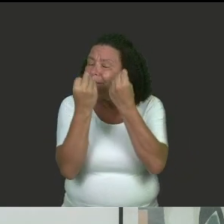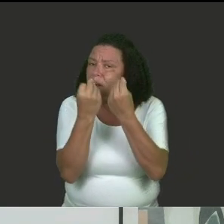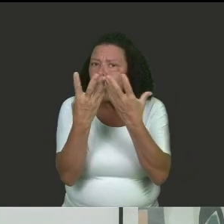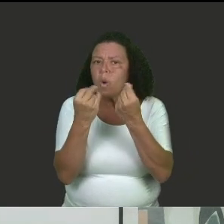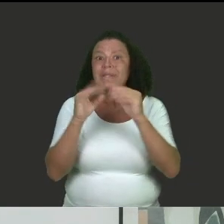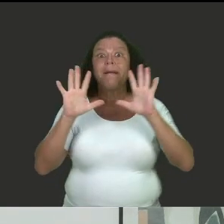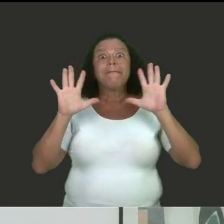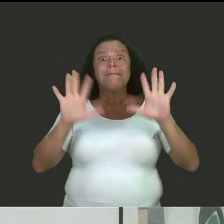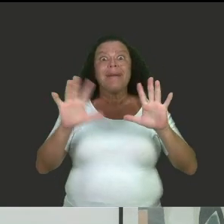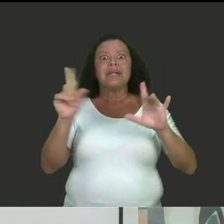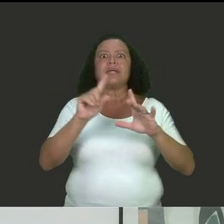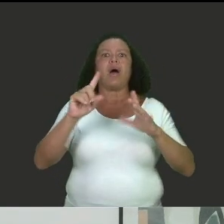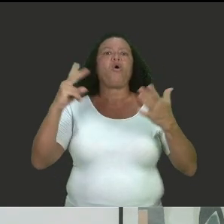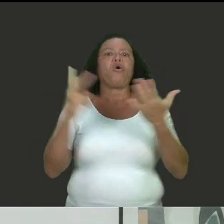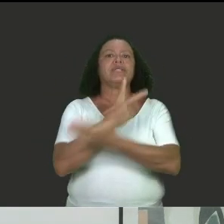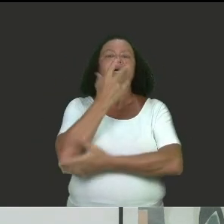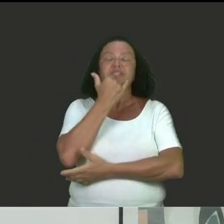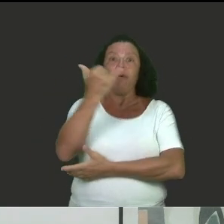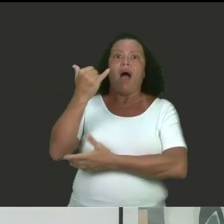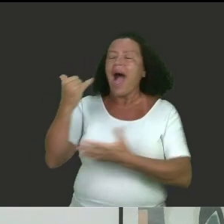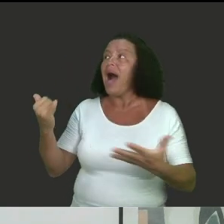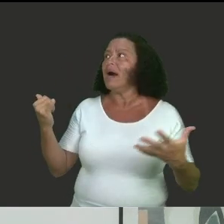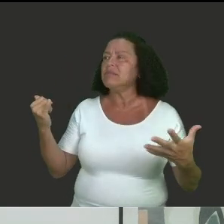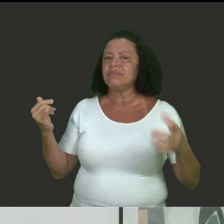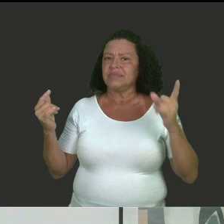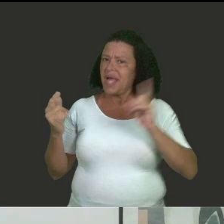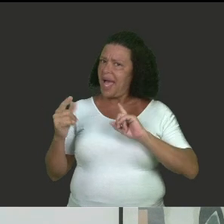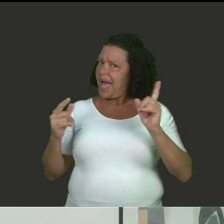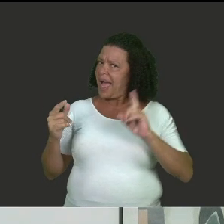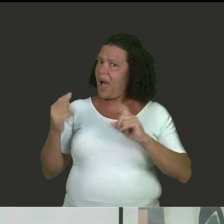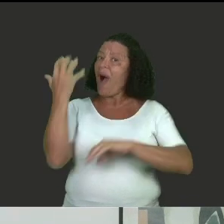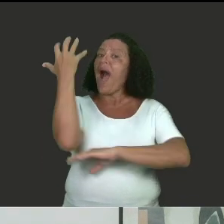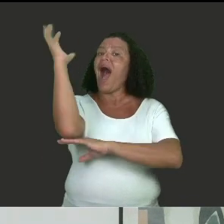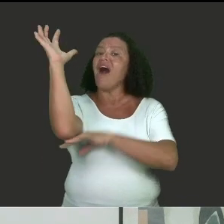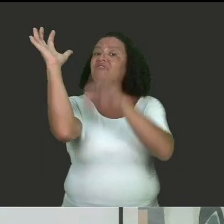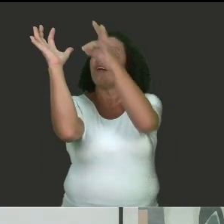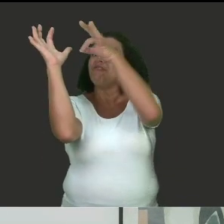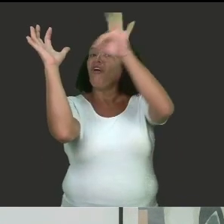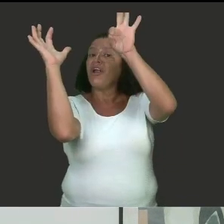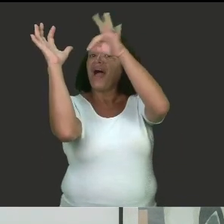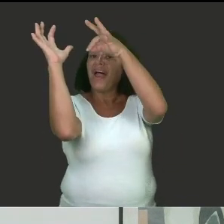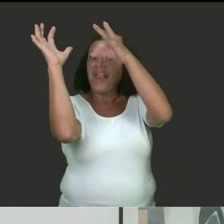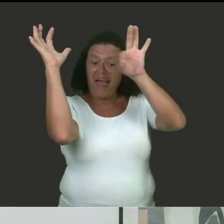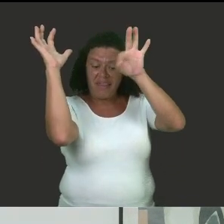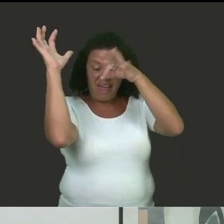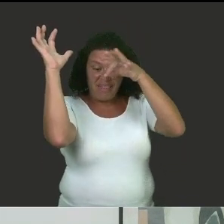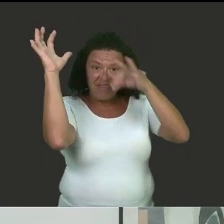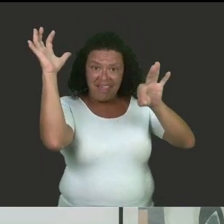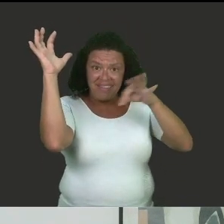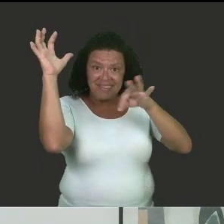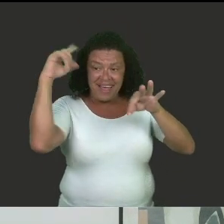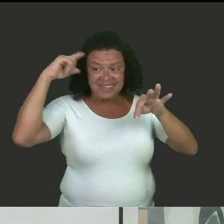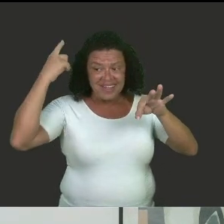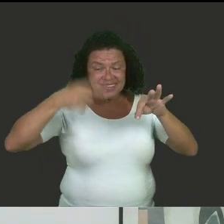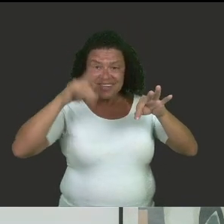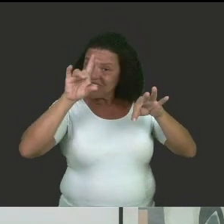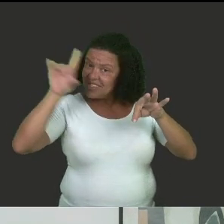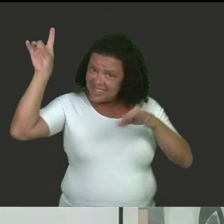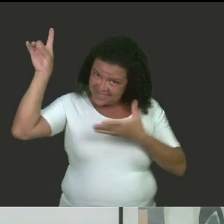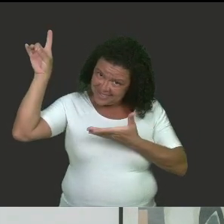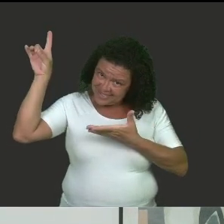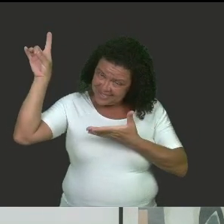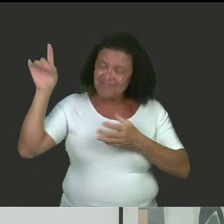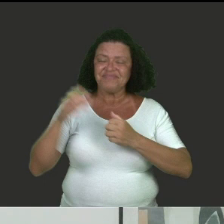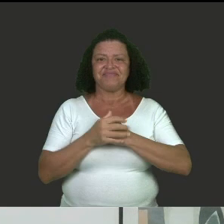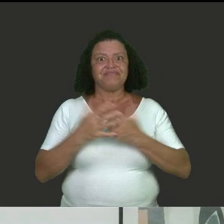acontece por acaso, né? Não cai uma folha de uma árvore sem que não seja com o consentimento de Deus. E